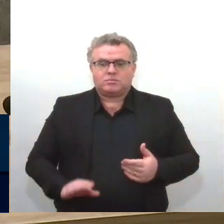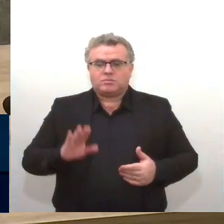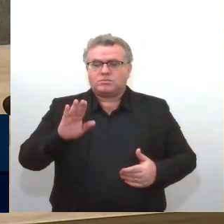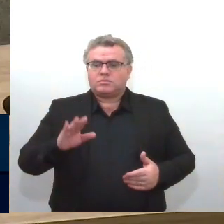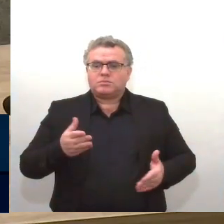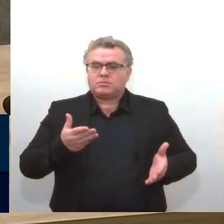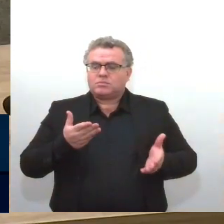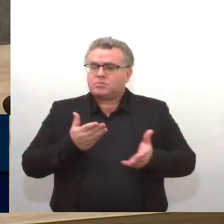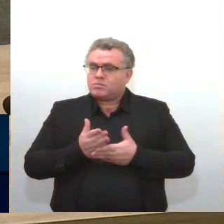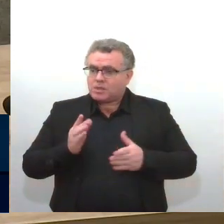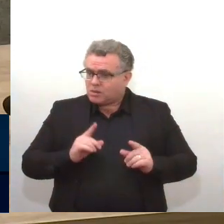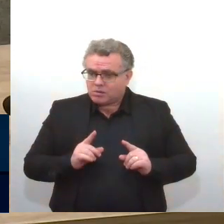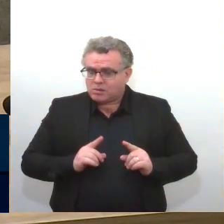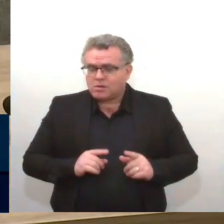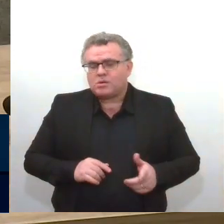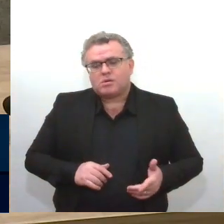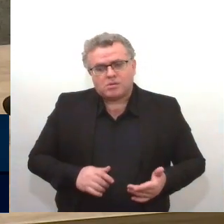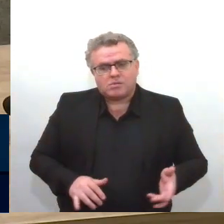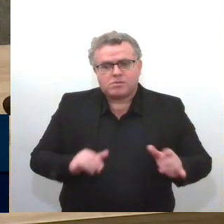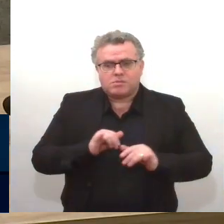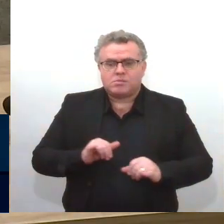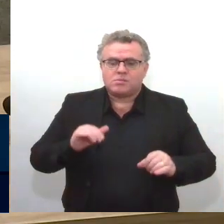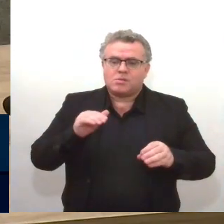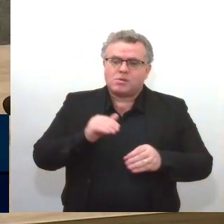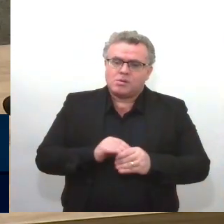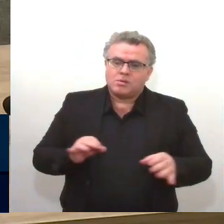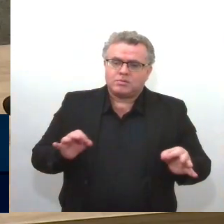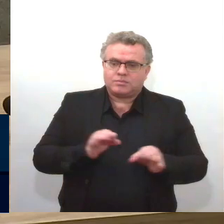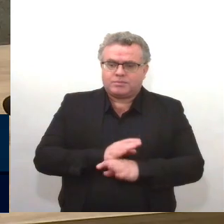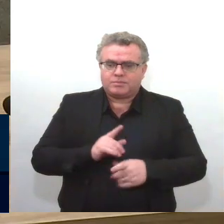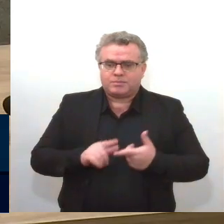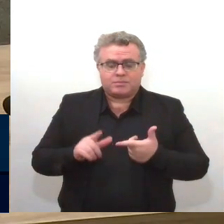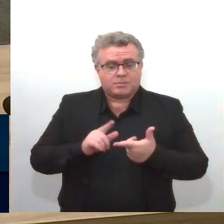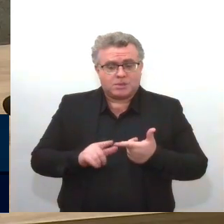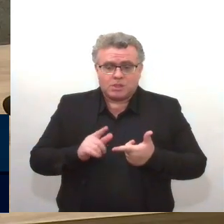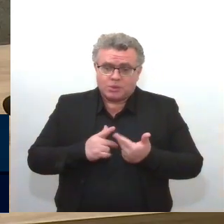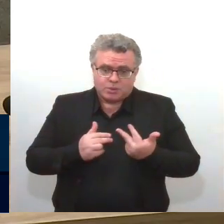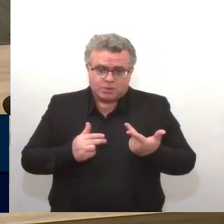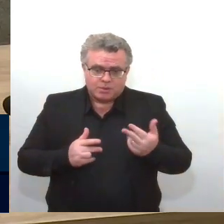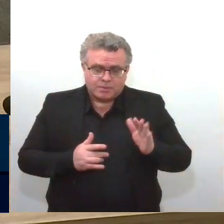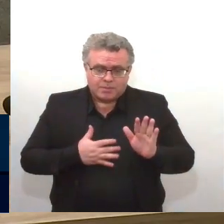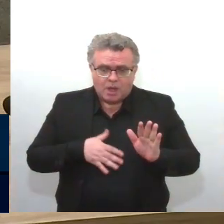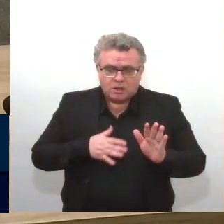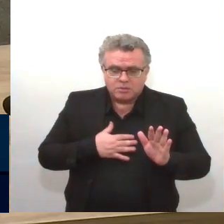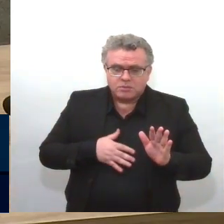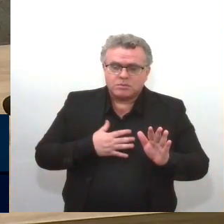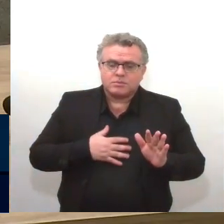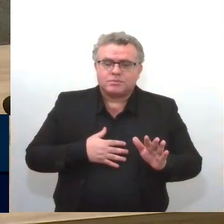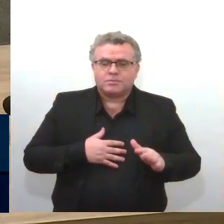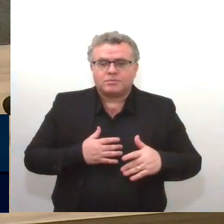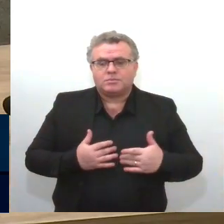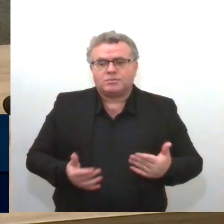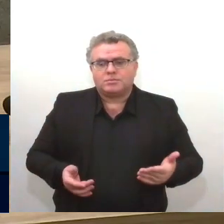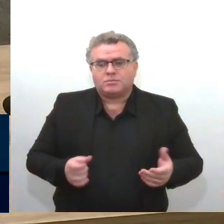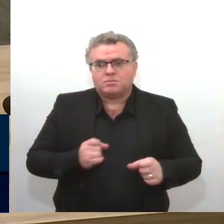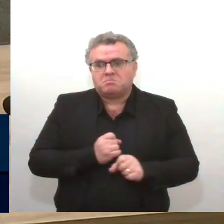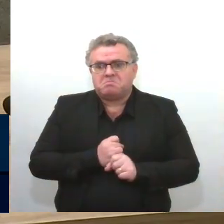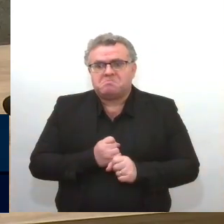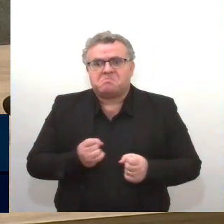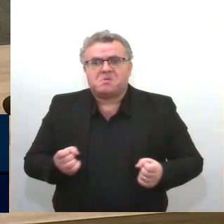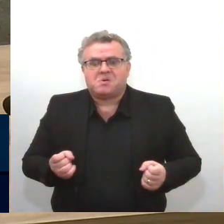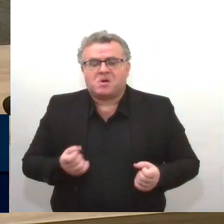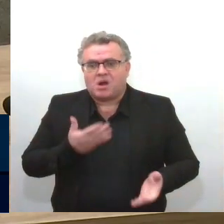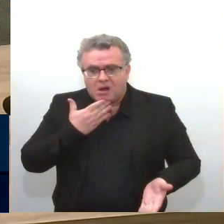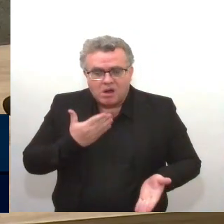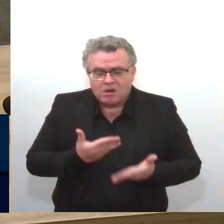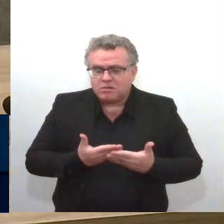teve algumas alguns contratempos mas graças a Deus não não foi eh eh de uma forma grave mas que